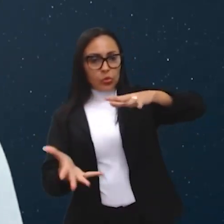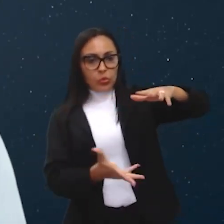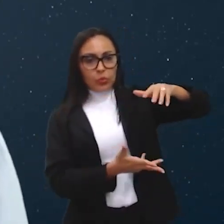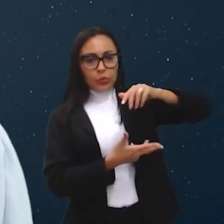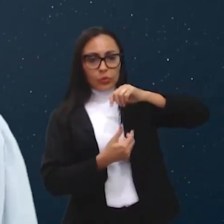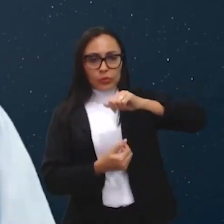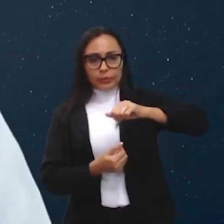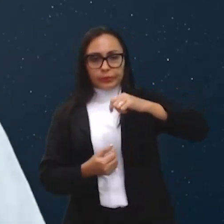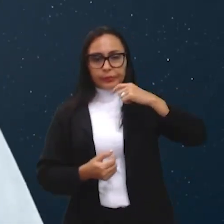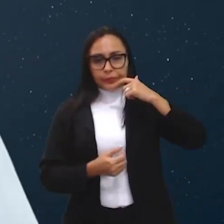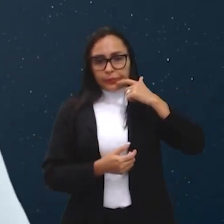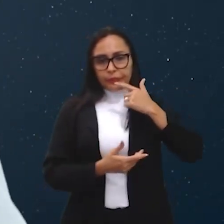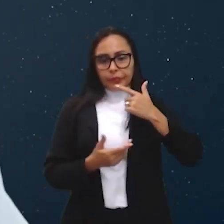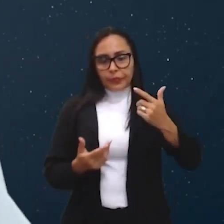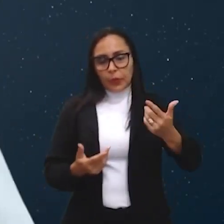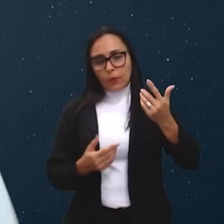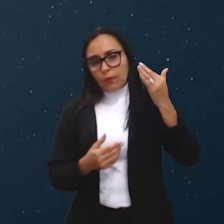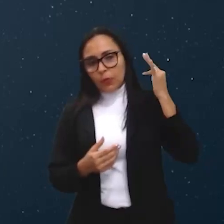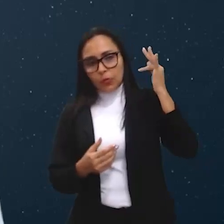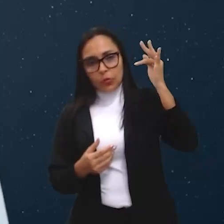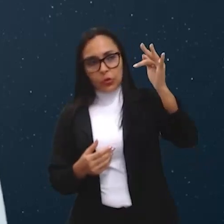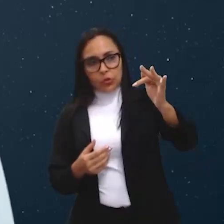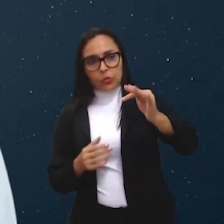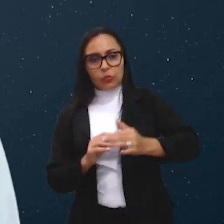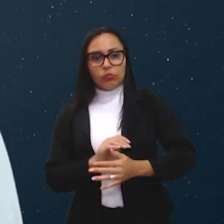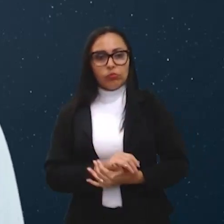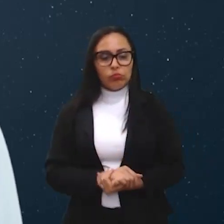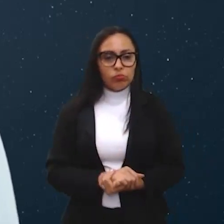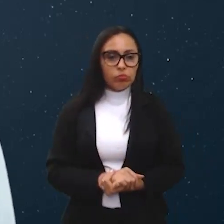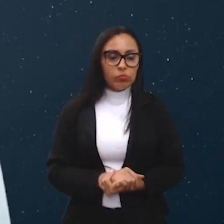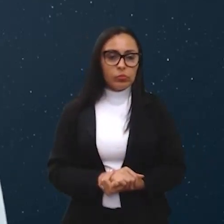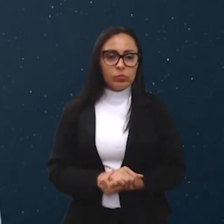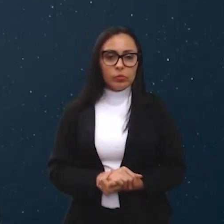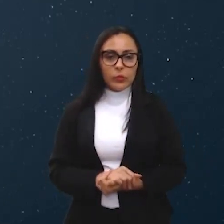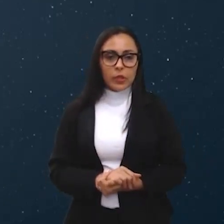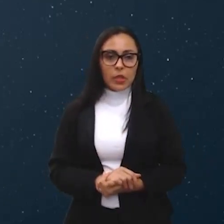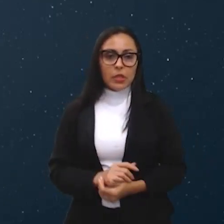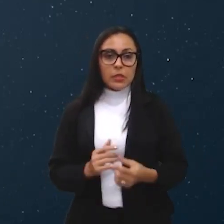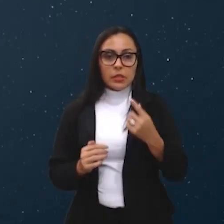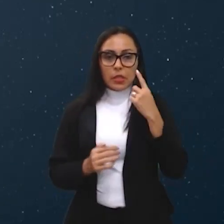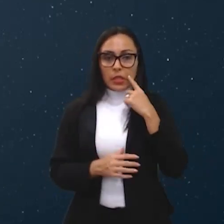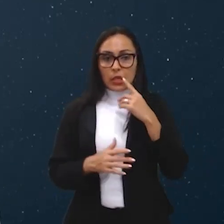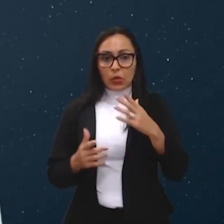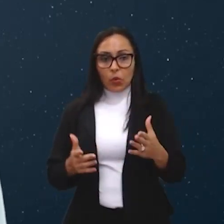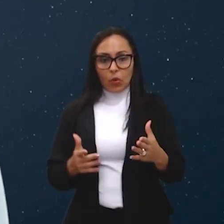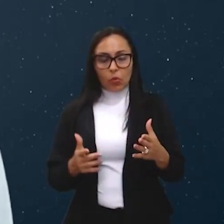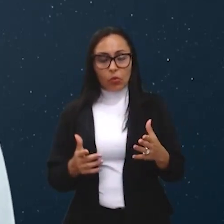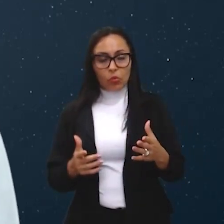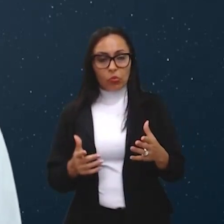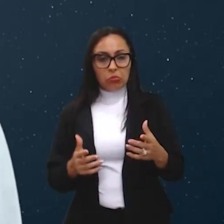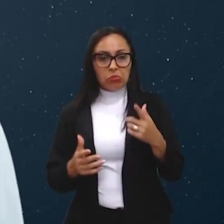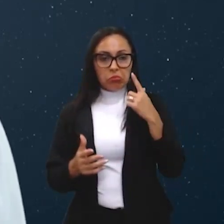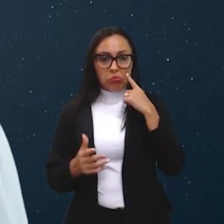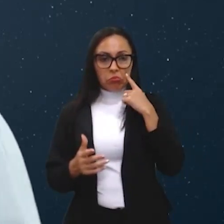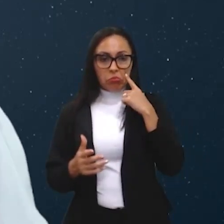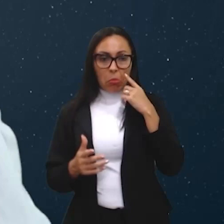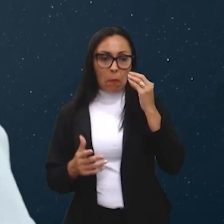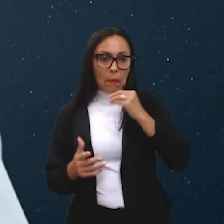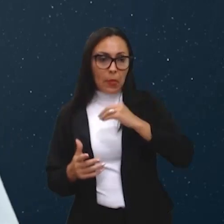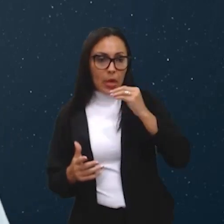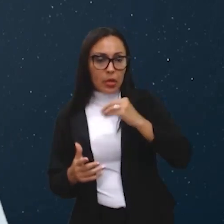dia, o futurismo, gente. Então, seria algo completamente reprovado, tá certo? Vamos ver